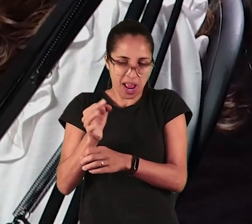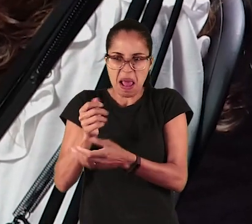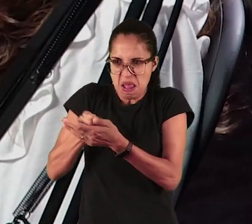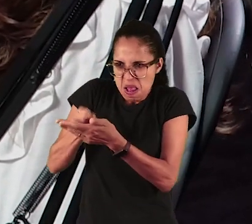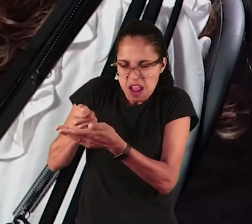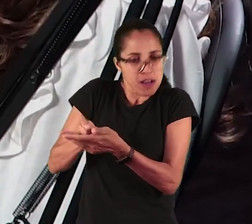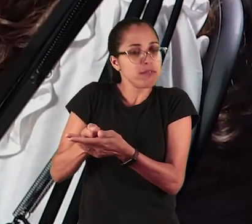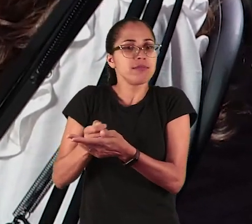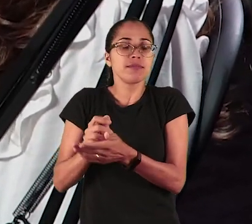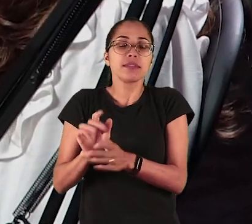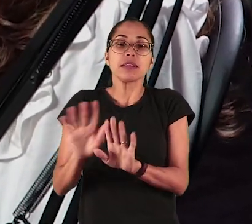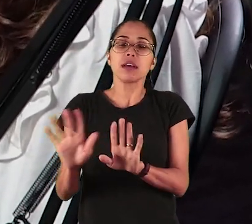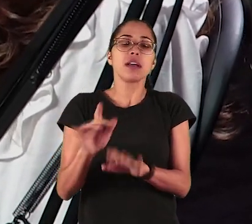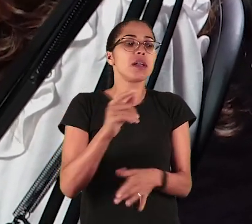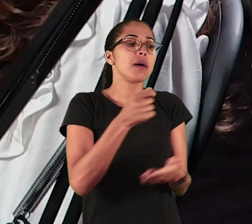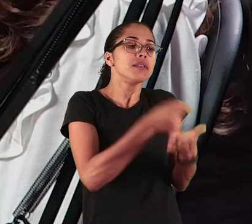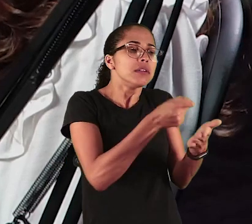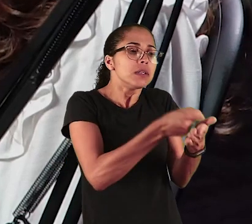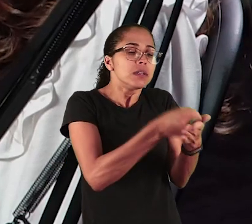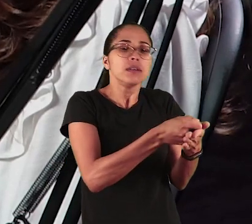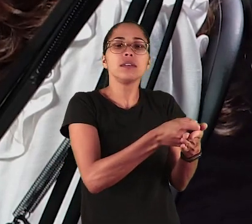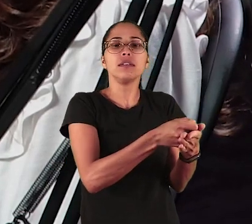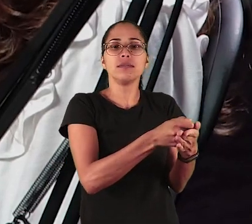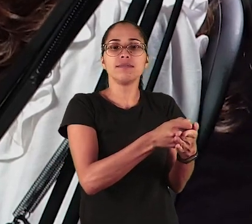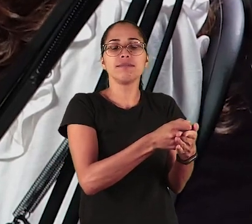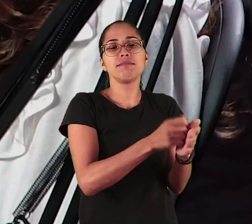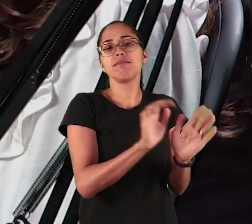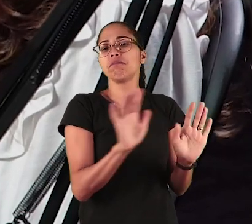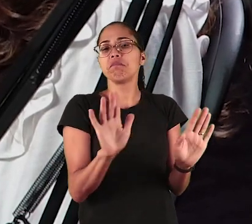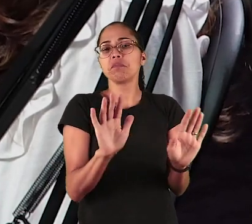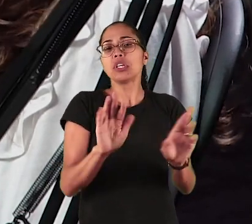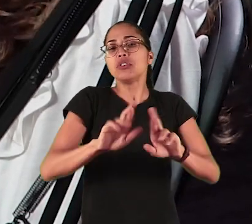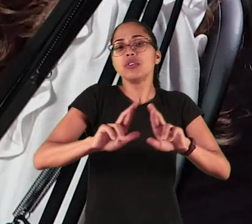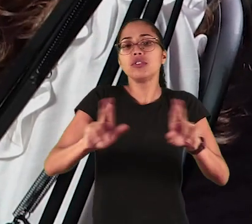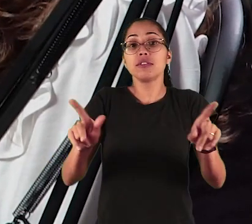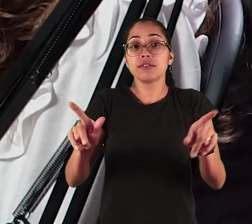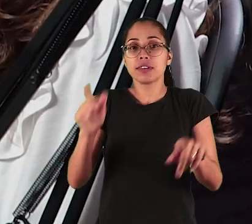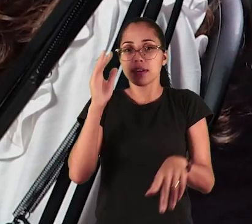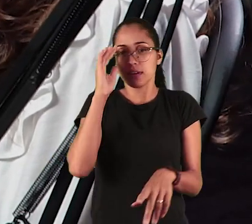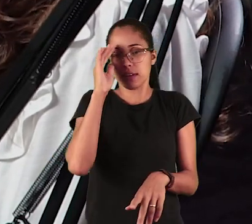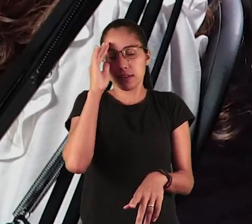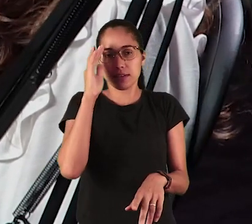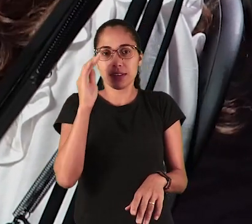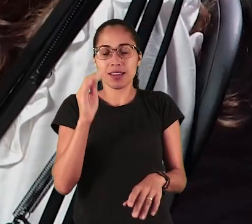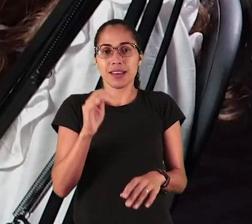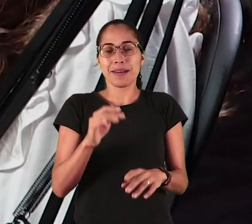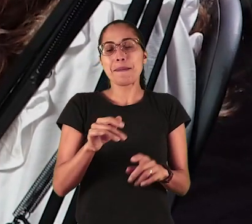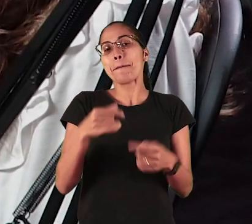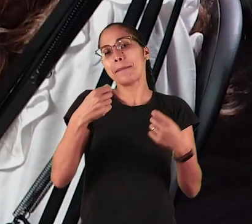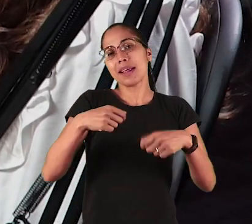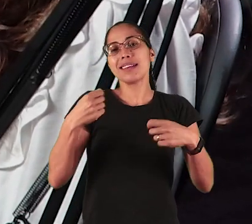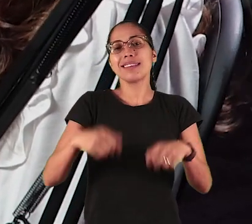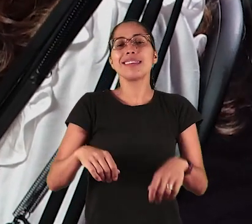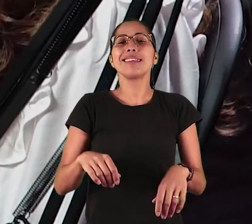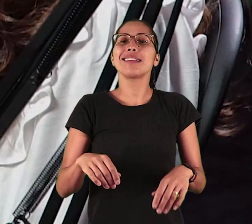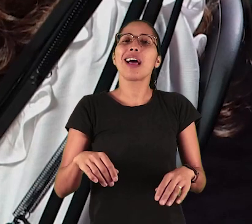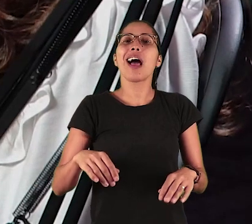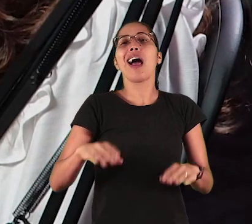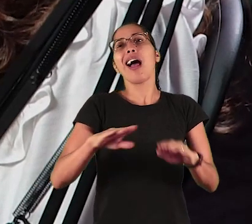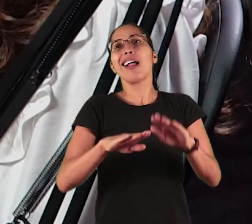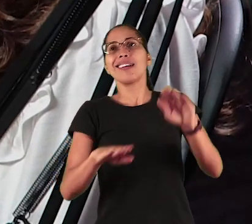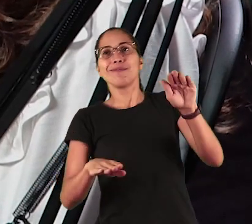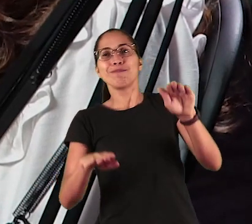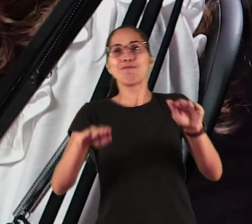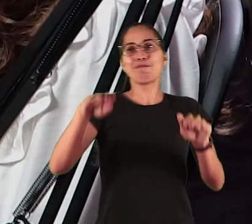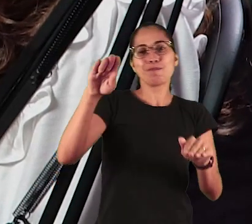ela já aprendeu né E que ela consegue entregar com a maturidade dela é outro delivery então assim a métrica tem que mudar a médica não pode